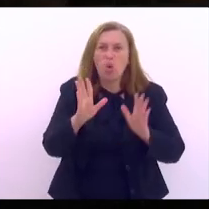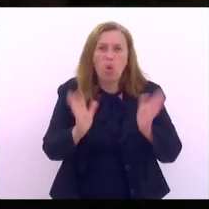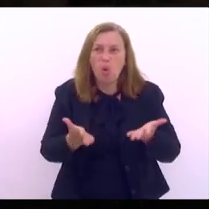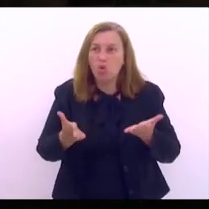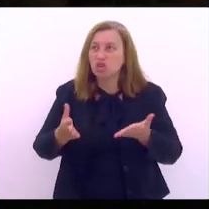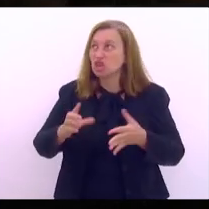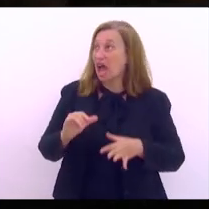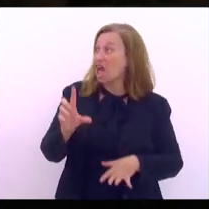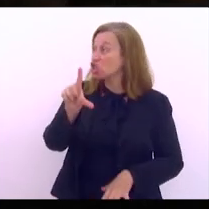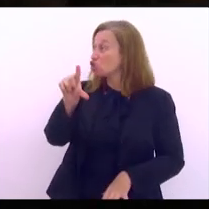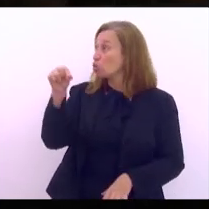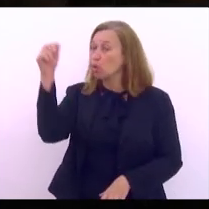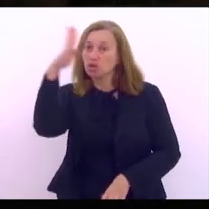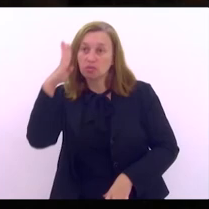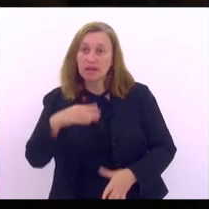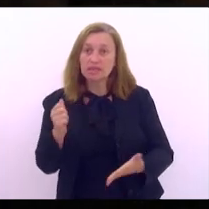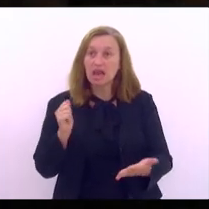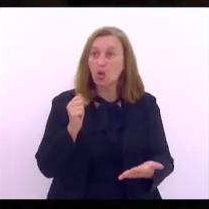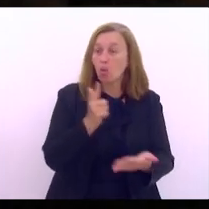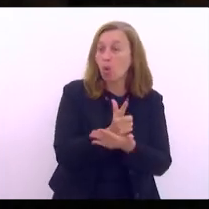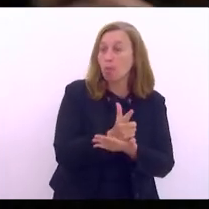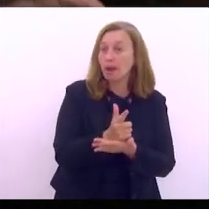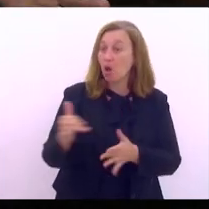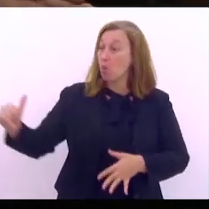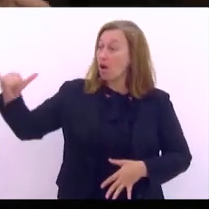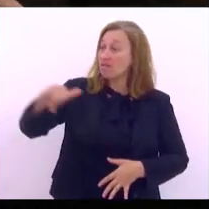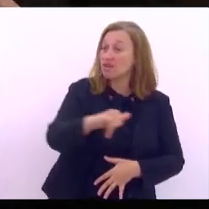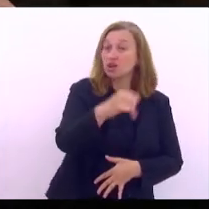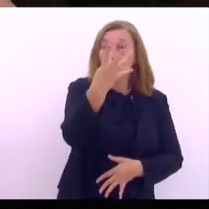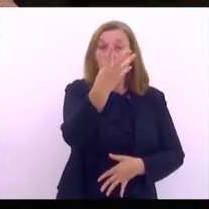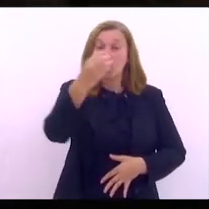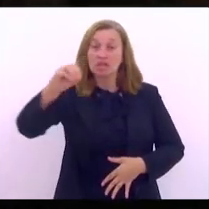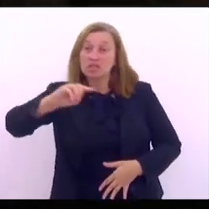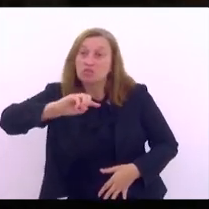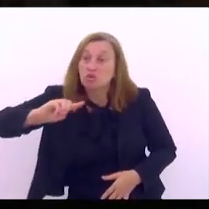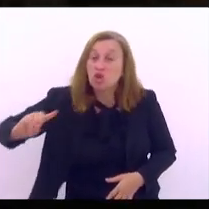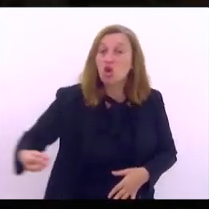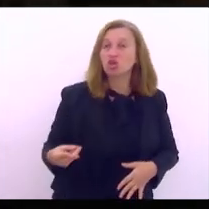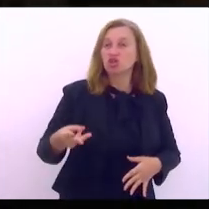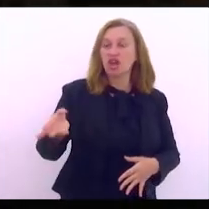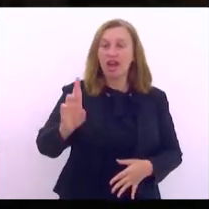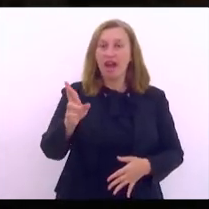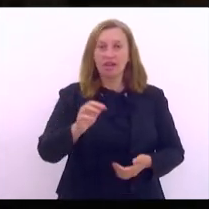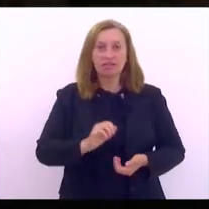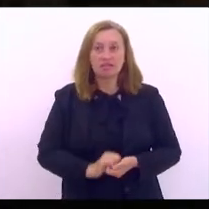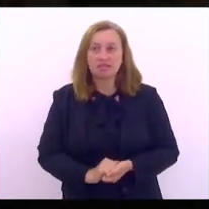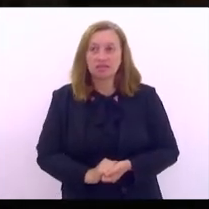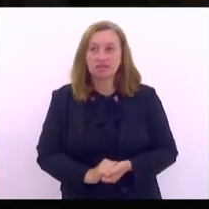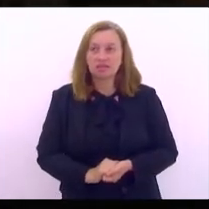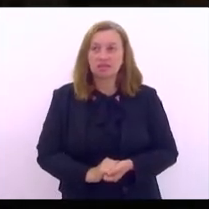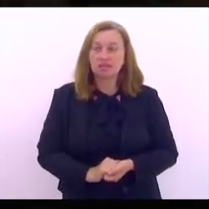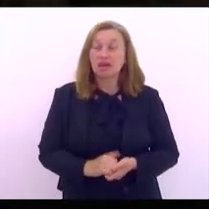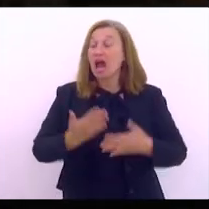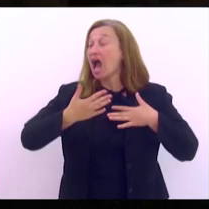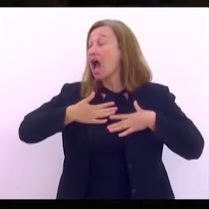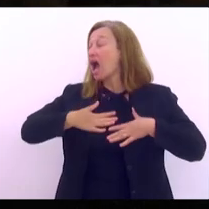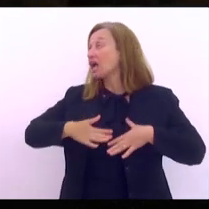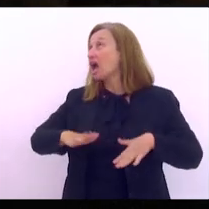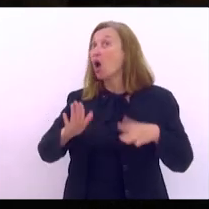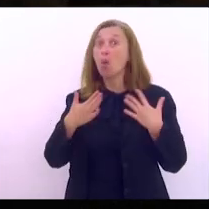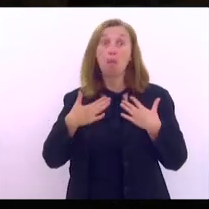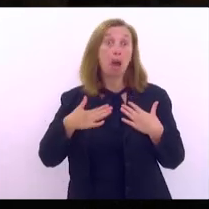do Brasil é comprar um avião de 400 milhões de reais para acalmar